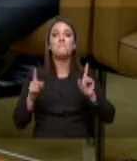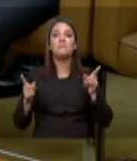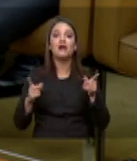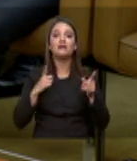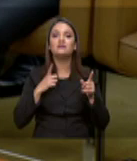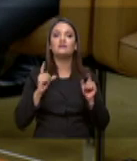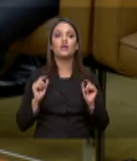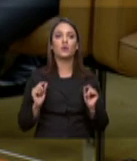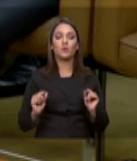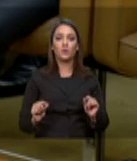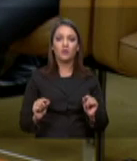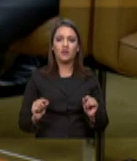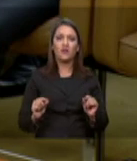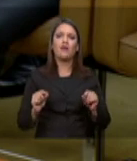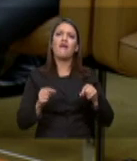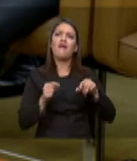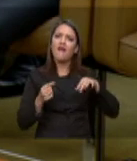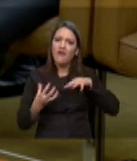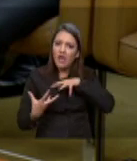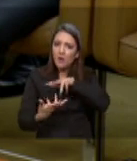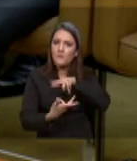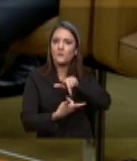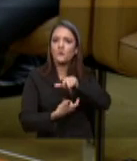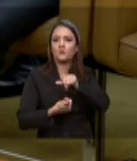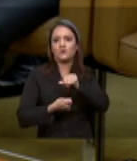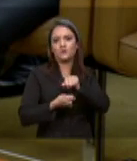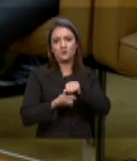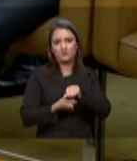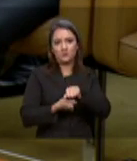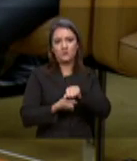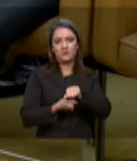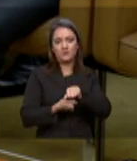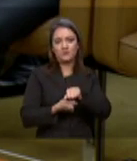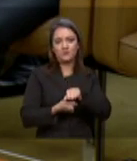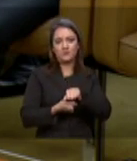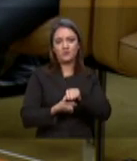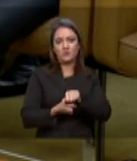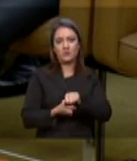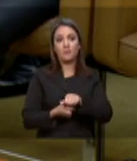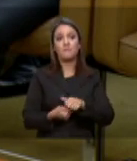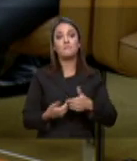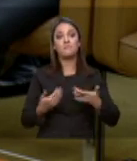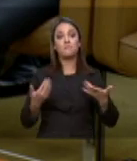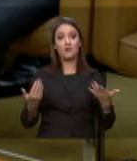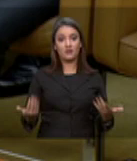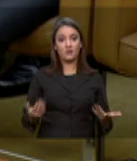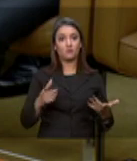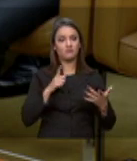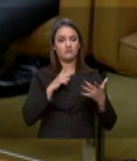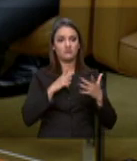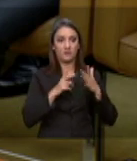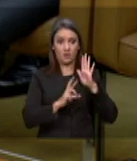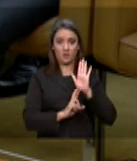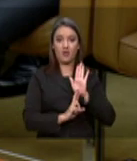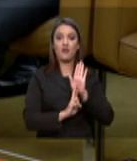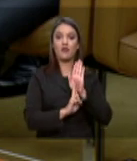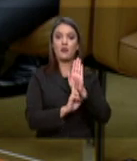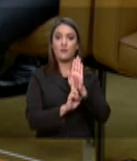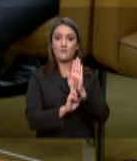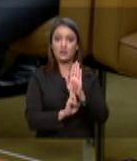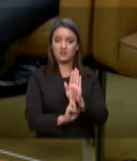caráter internacional. Então, além desta representação